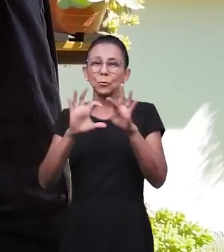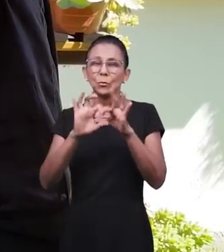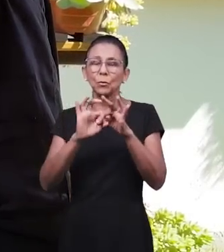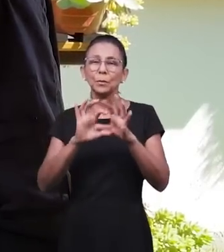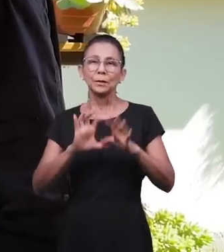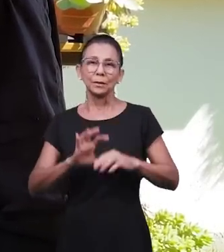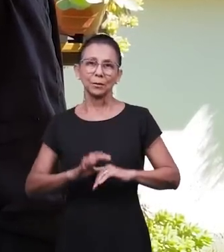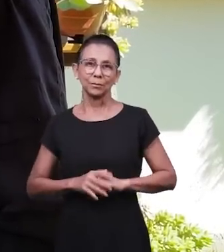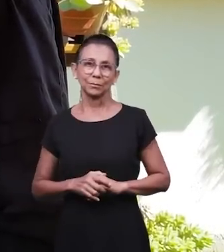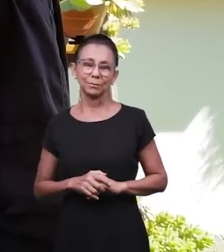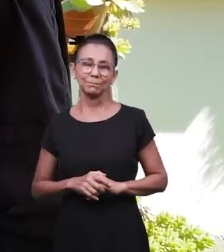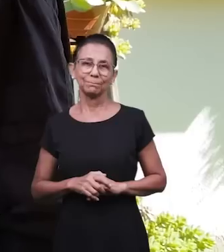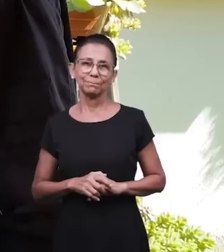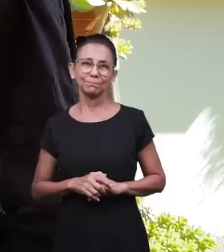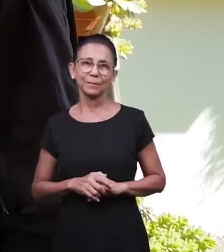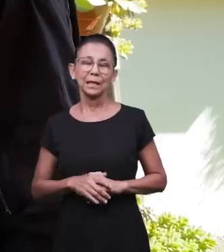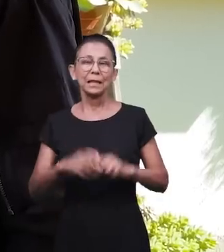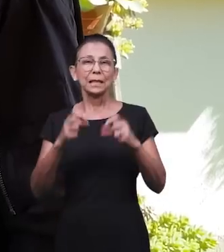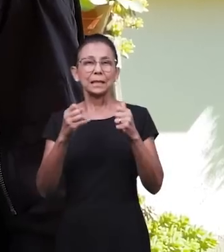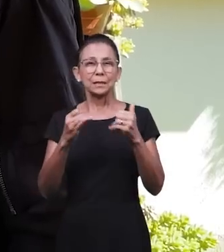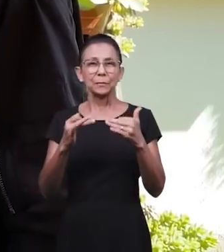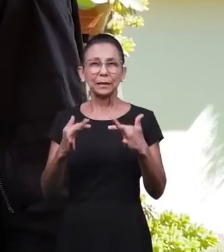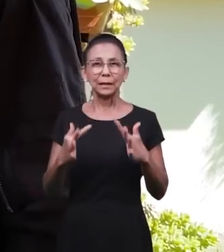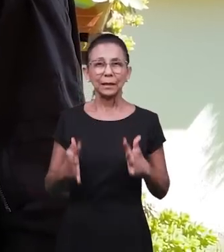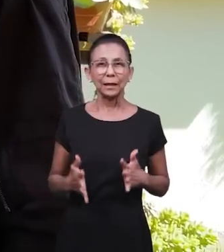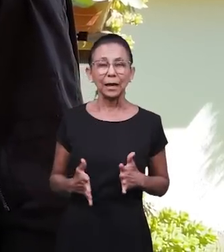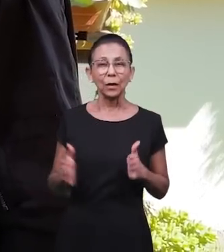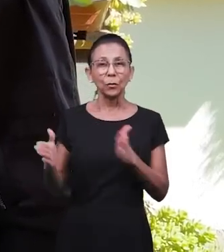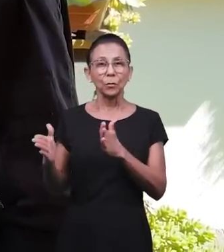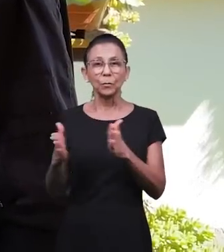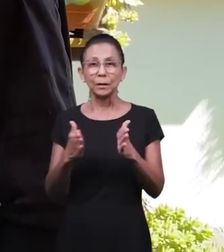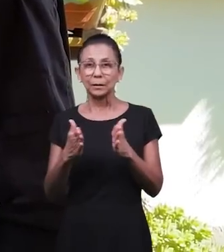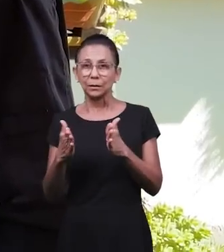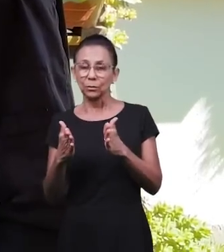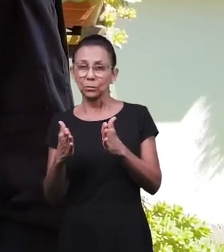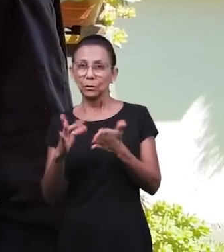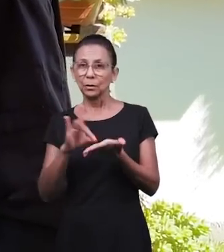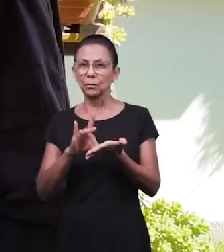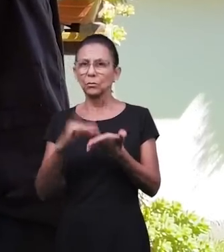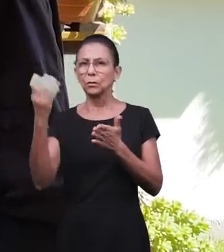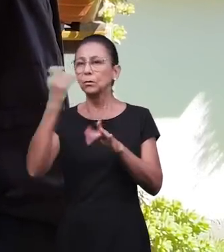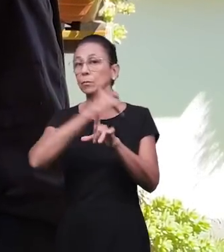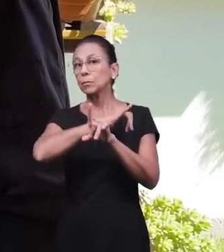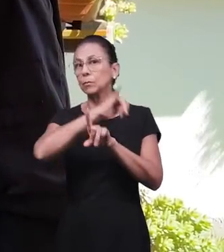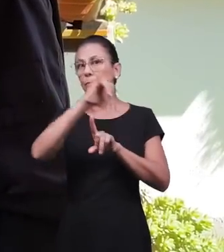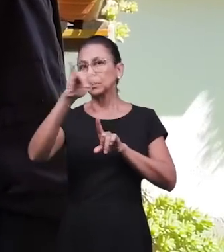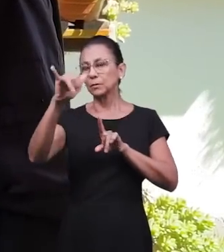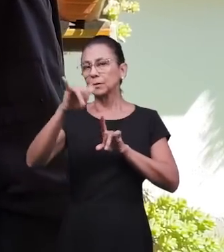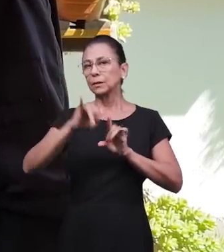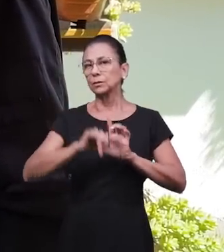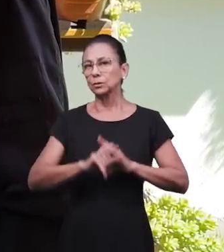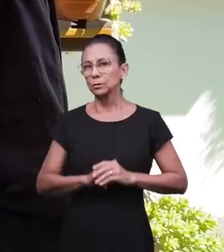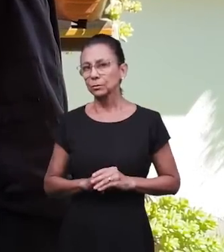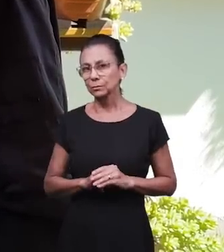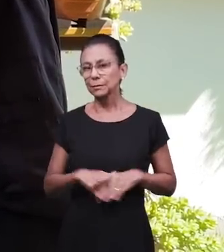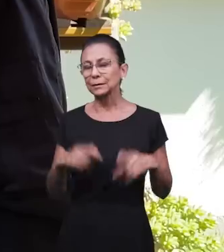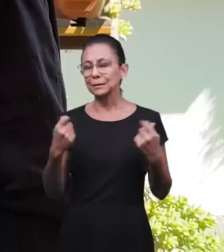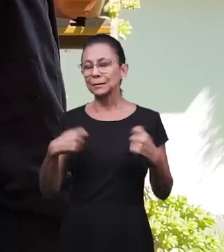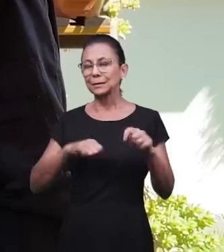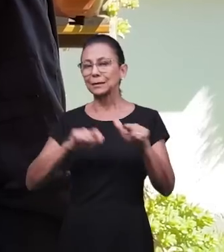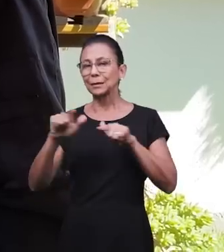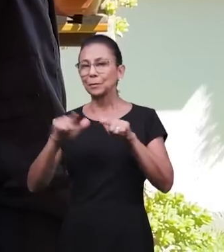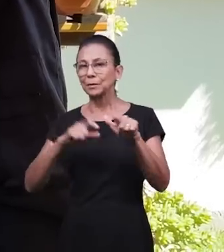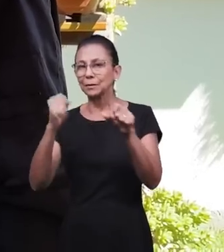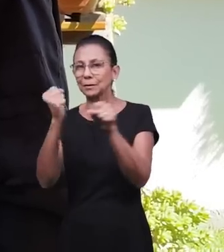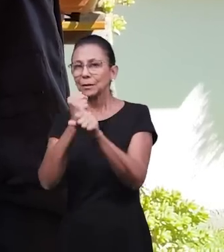que nós vamos ter de tudo aquilo que Deus, para esse momento profético, está realizando a obra, né?